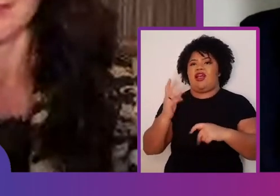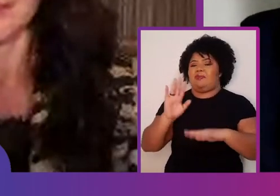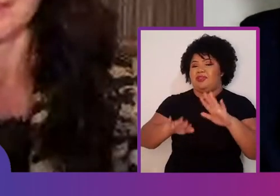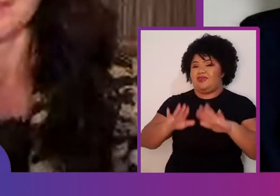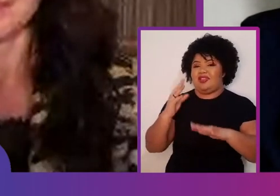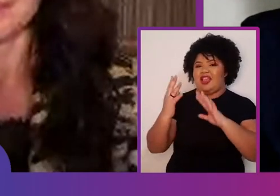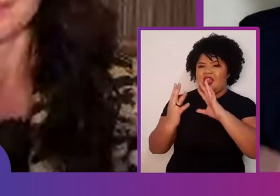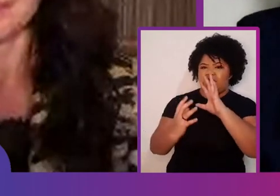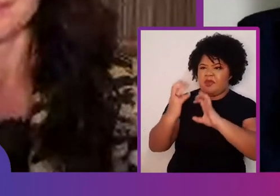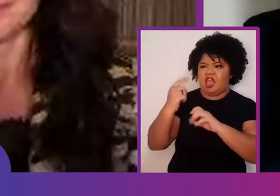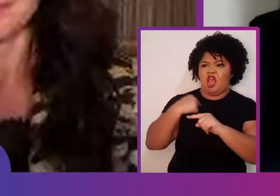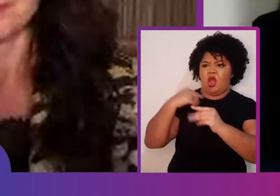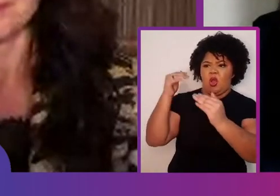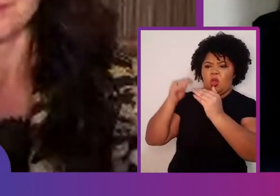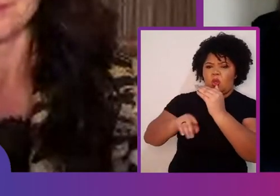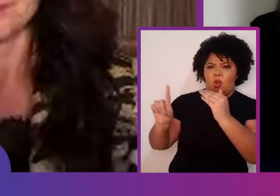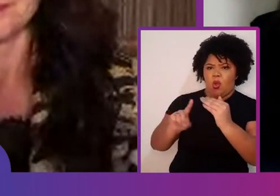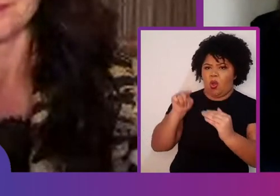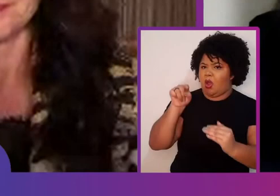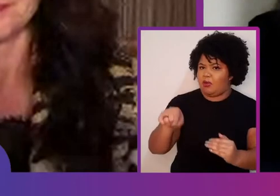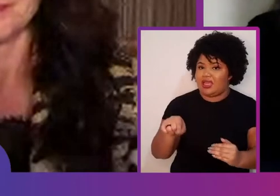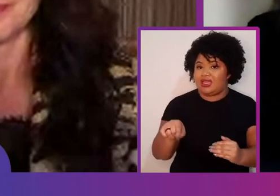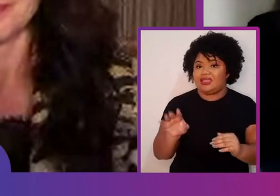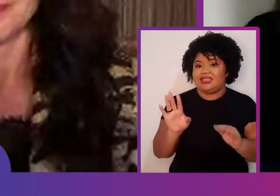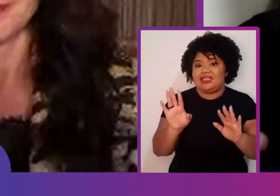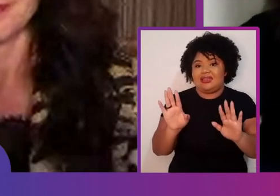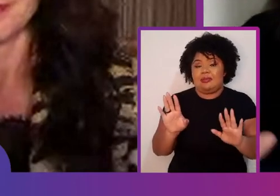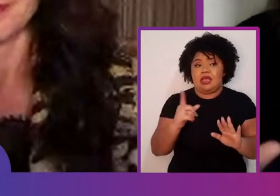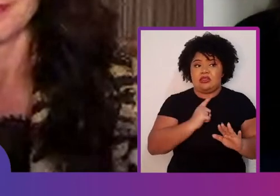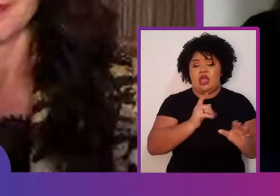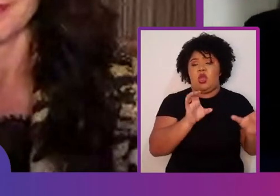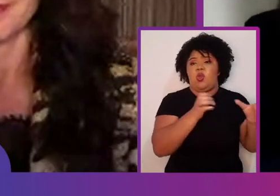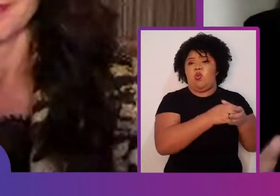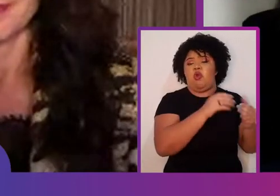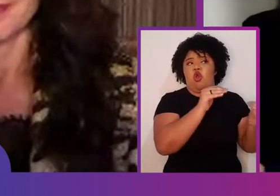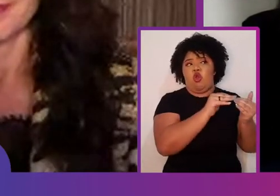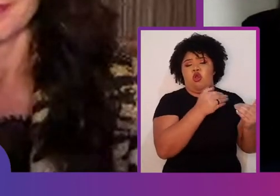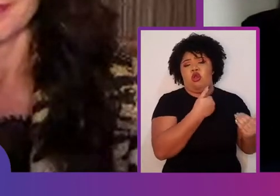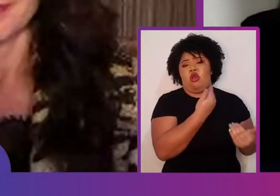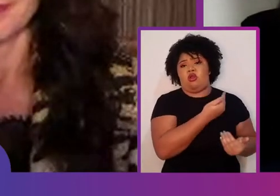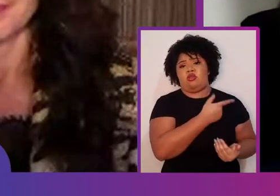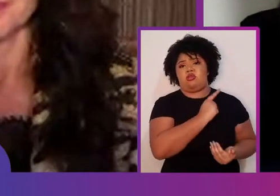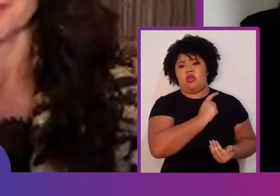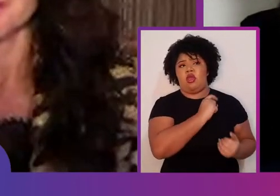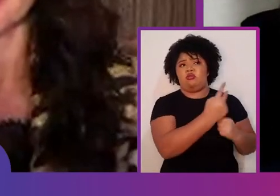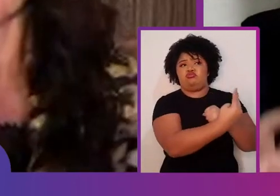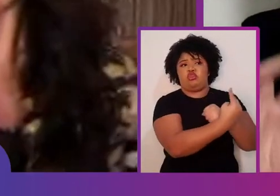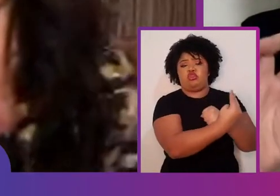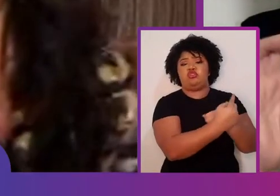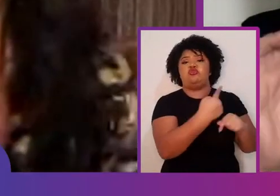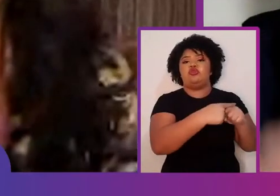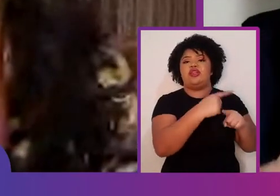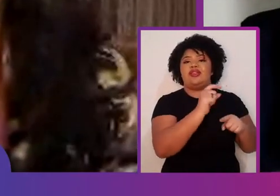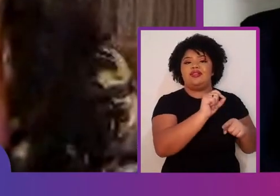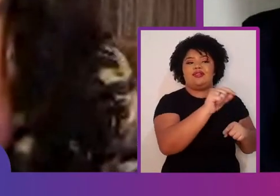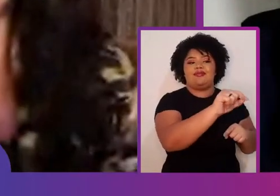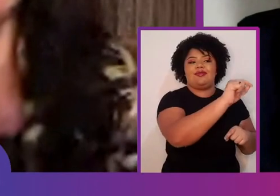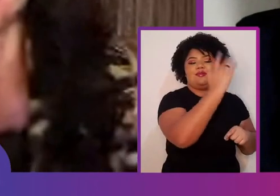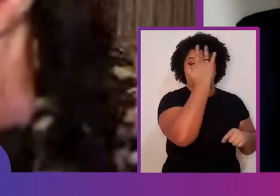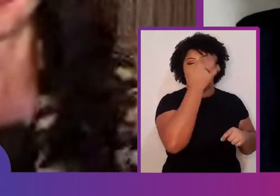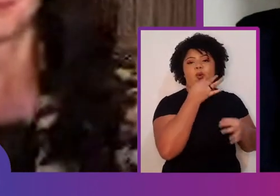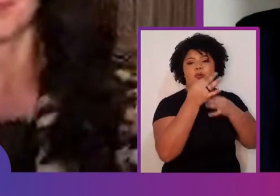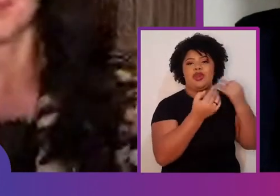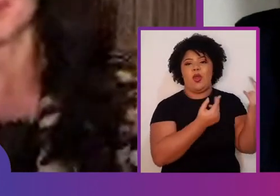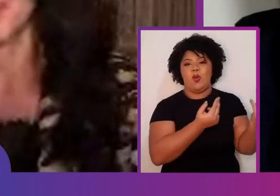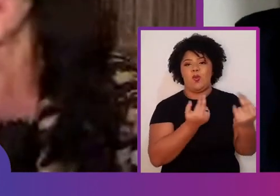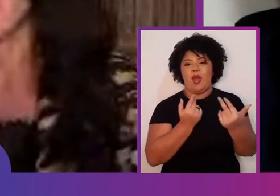não concordo com esse cara, mas eu tenho quem concorda comigo, logo eu estou me sentindo protegido porque tem quem concorde comigo. Agora, eu acho que tem um